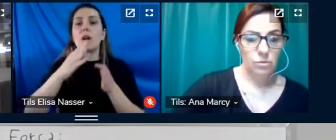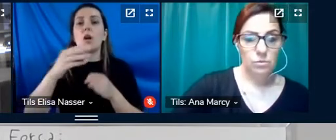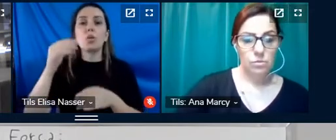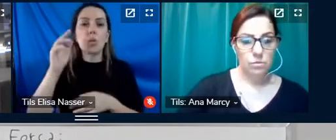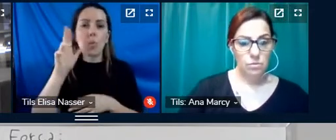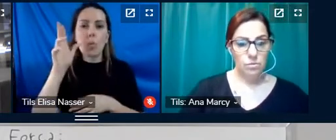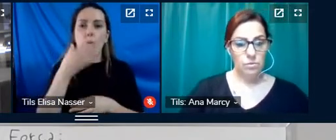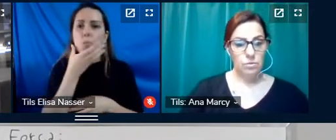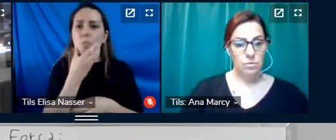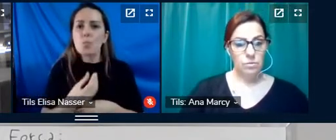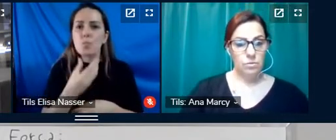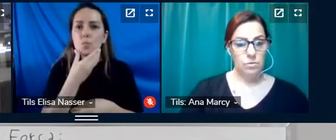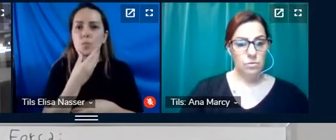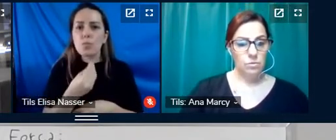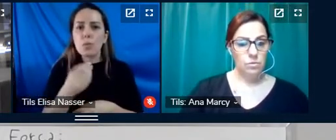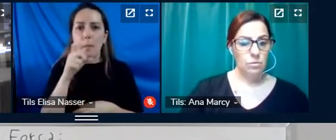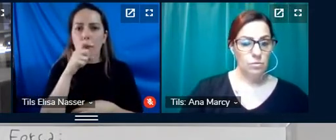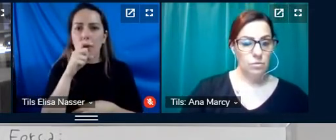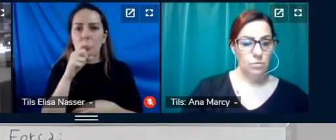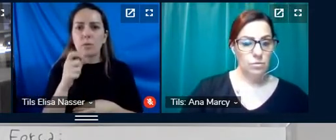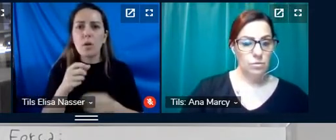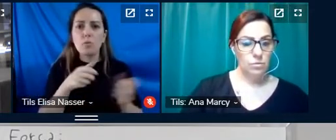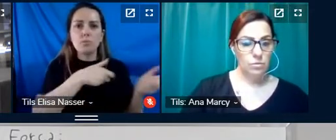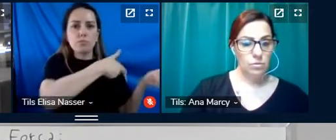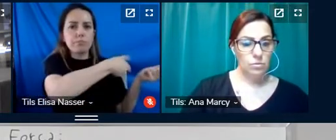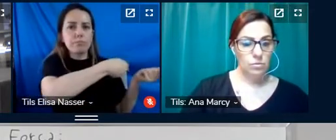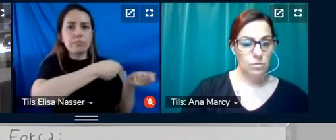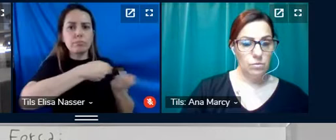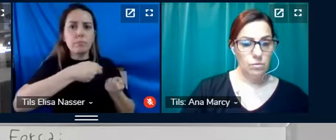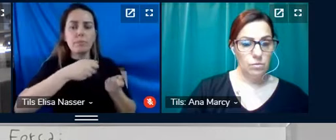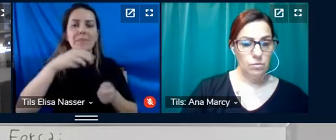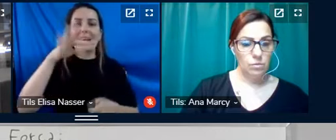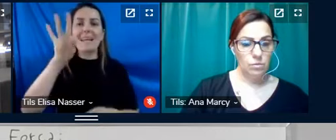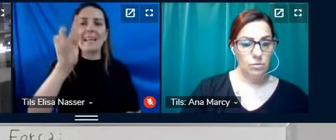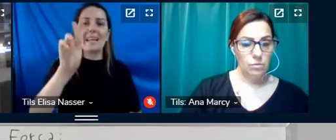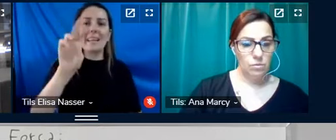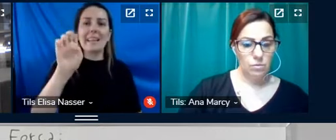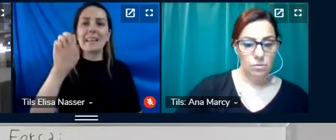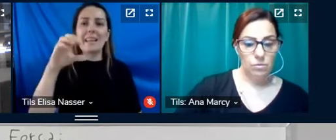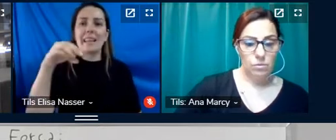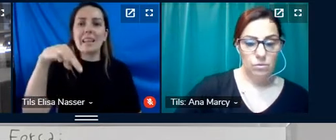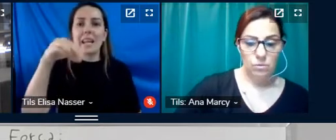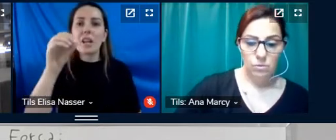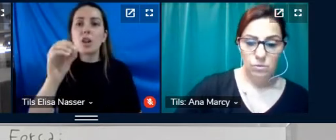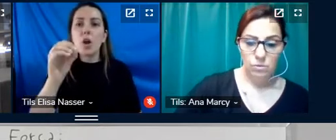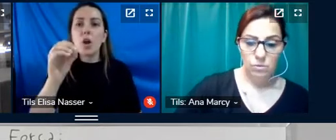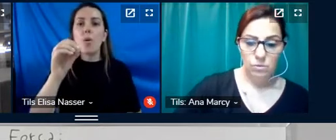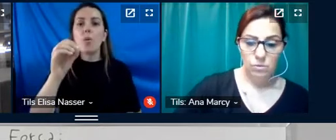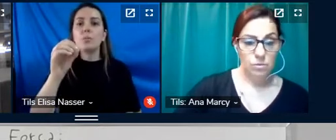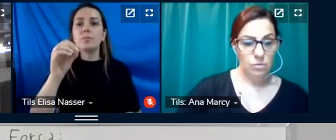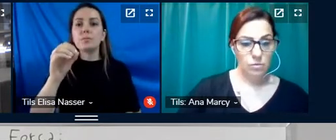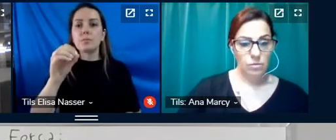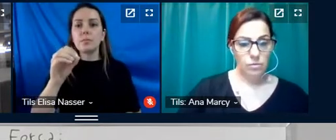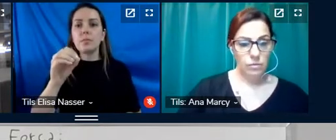Ou, por exemplo, se eu estou fazendo uma força no quadro, né?